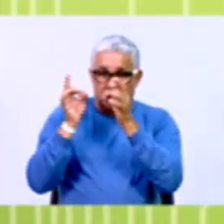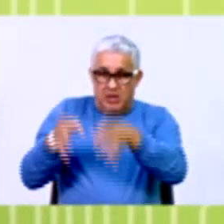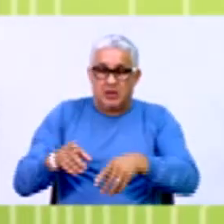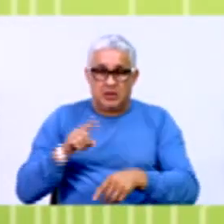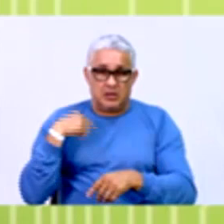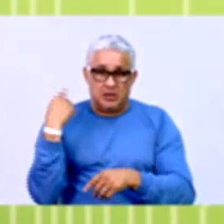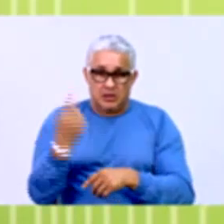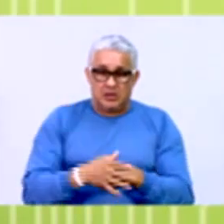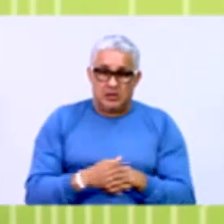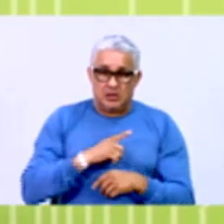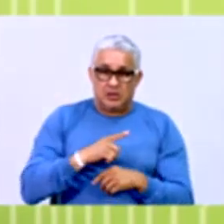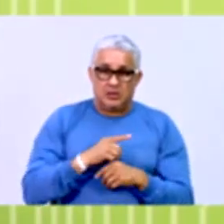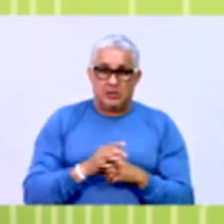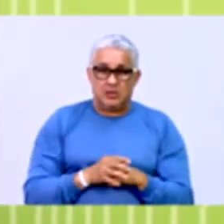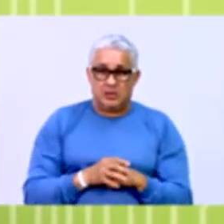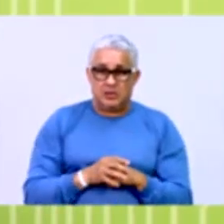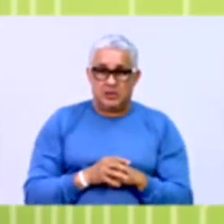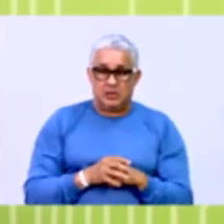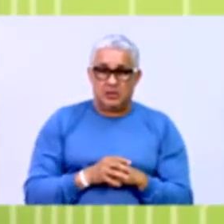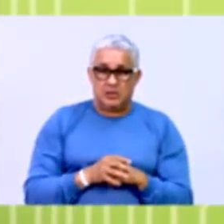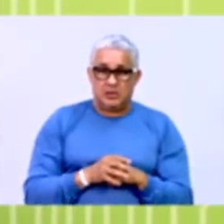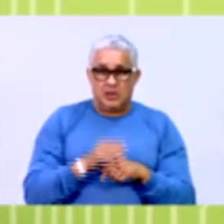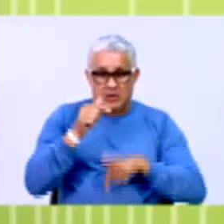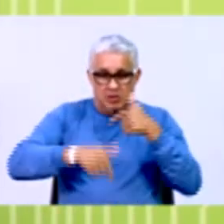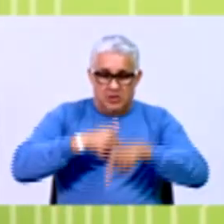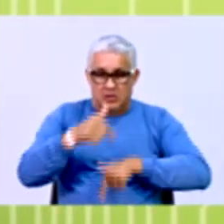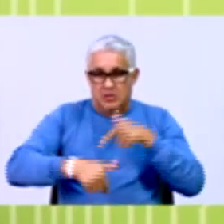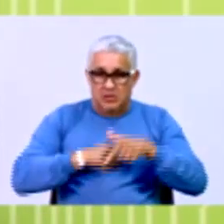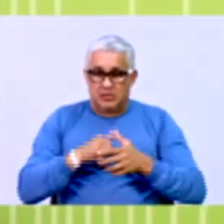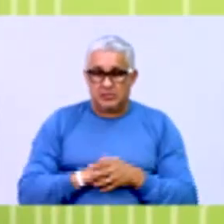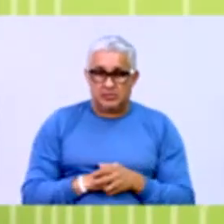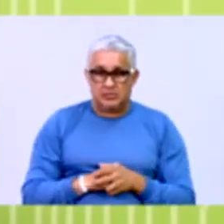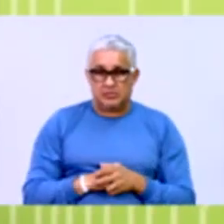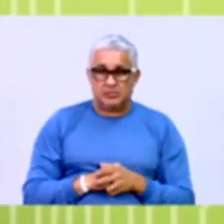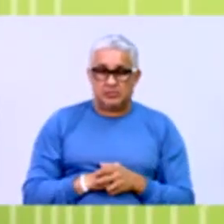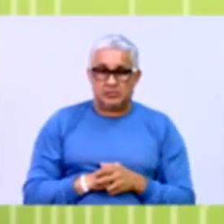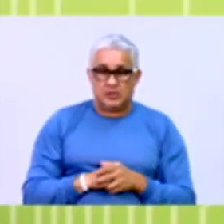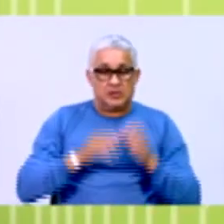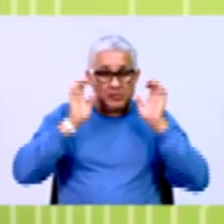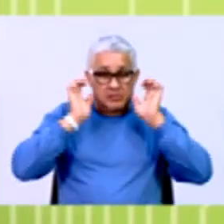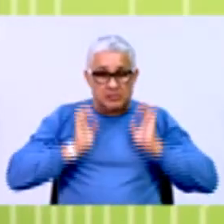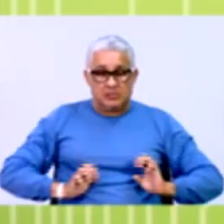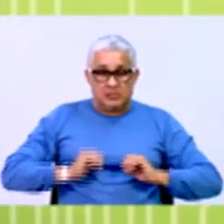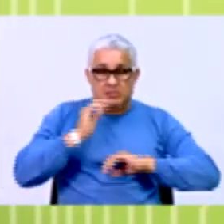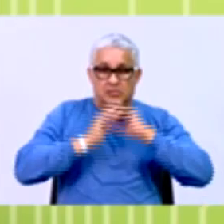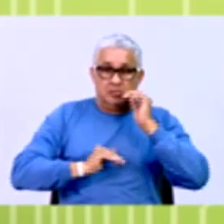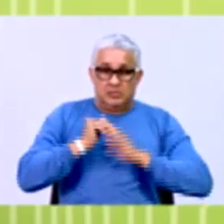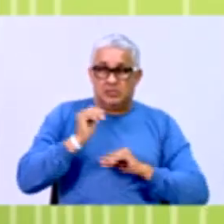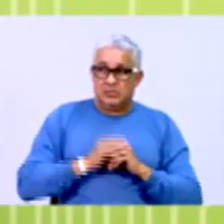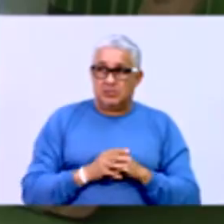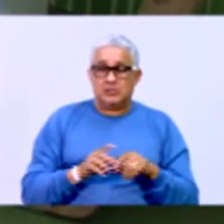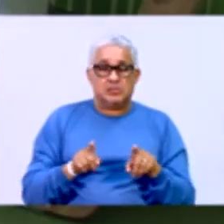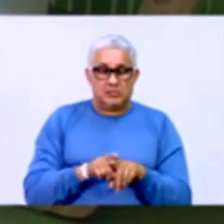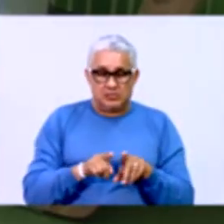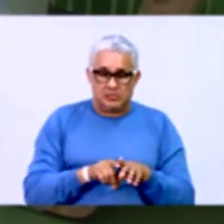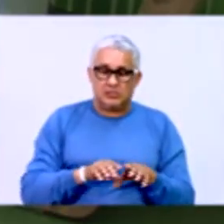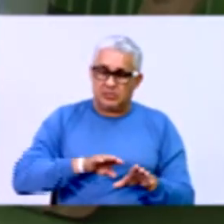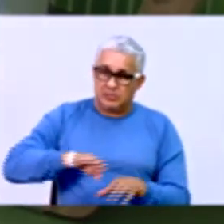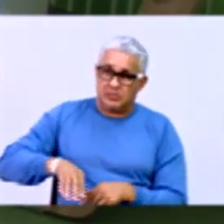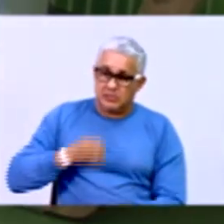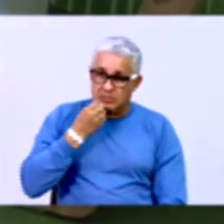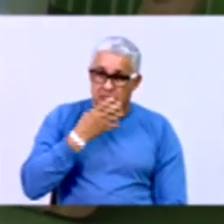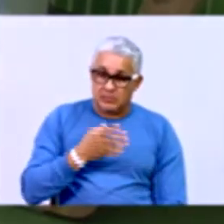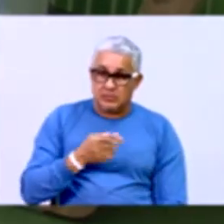nós estivemos gerando. Né? Então é a questão da ética profissional. Tem uma questão também, professor, até é bom a